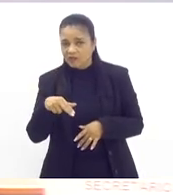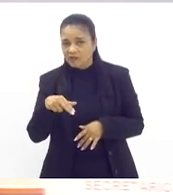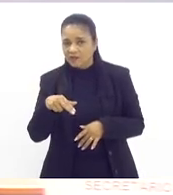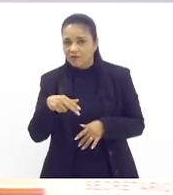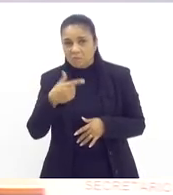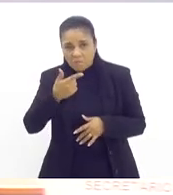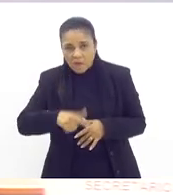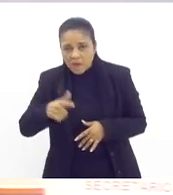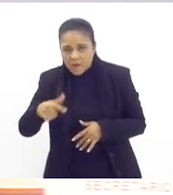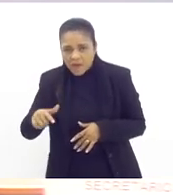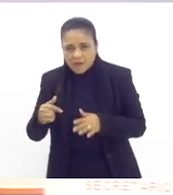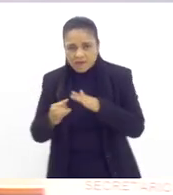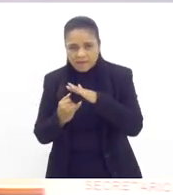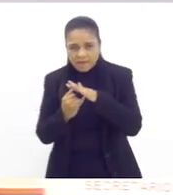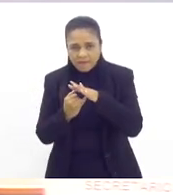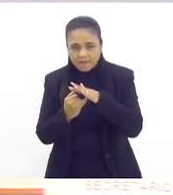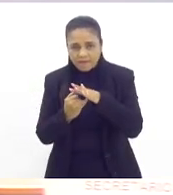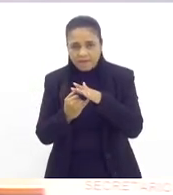Mais alguma?